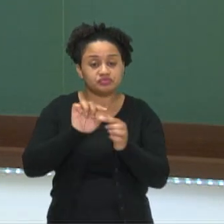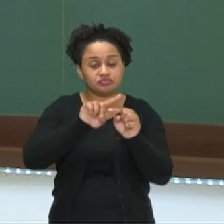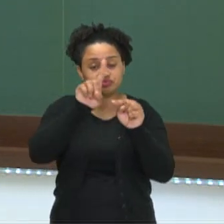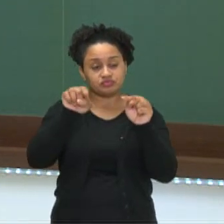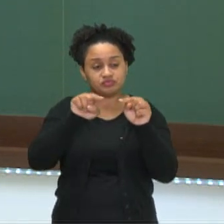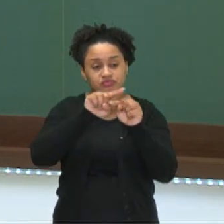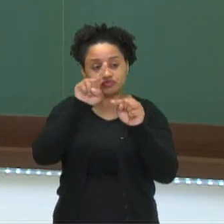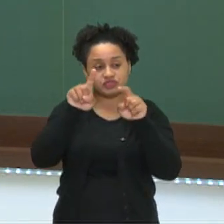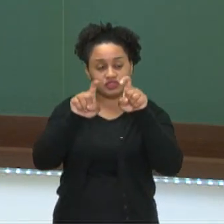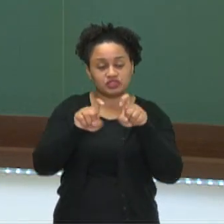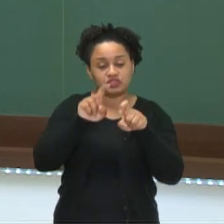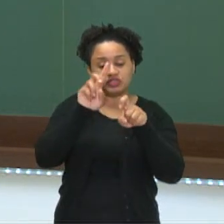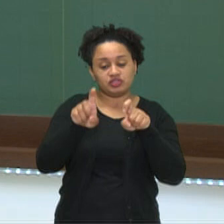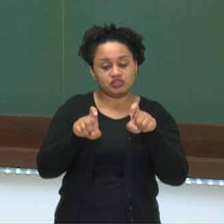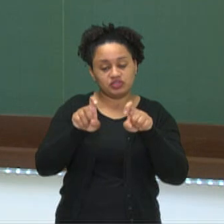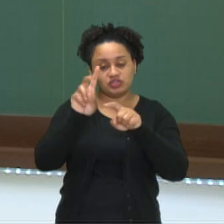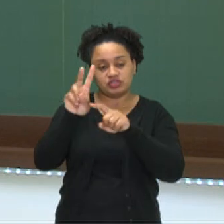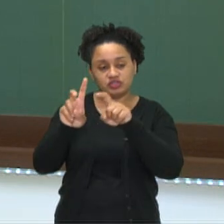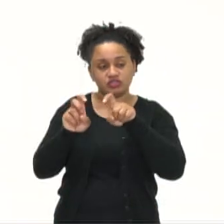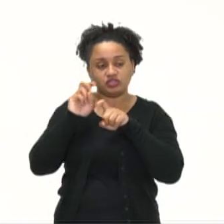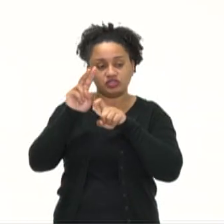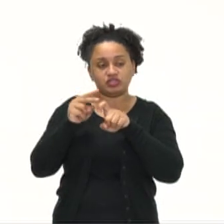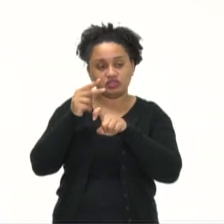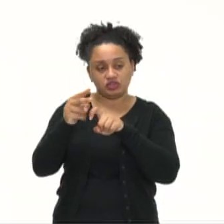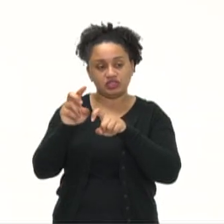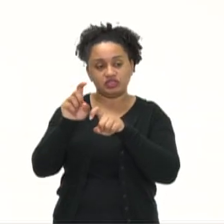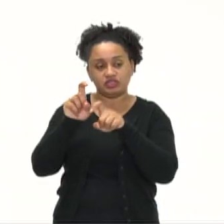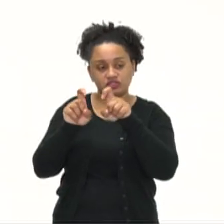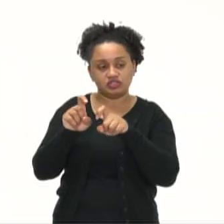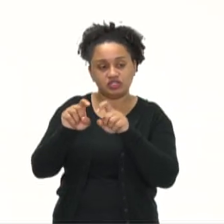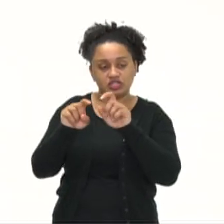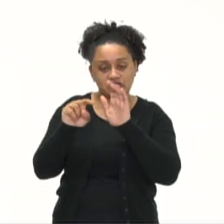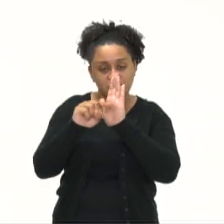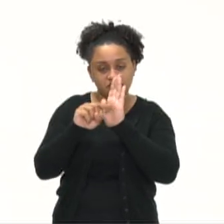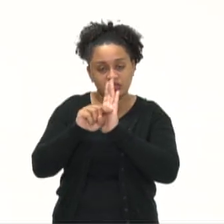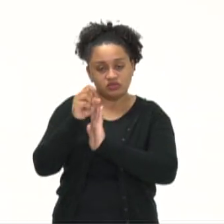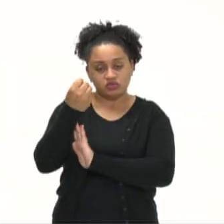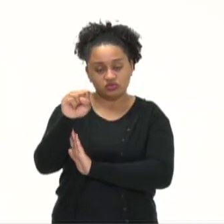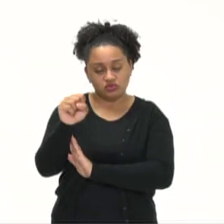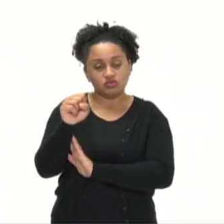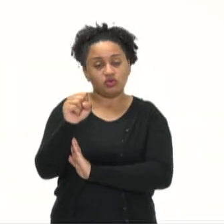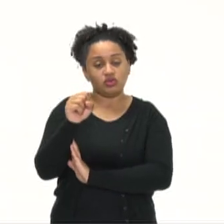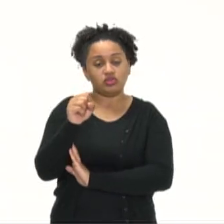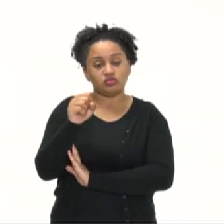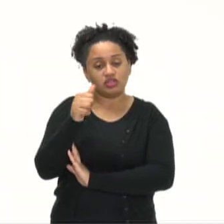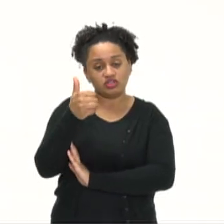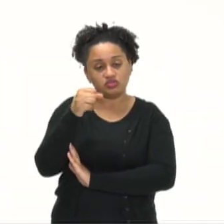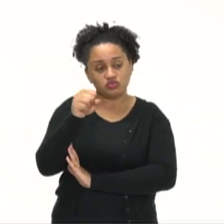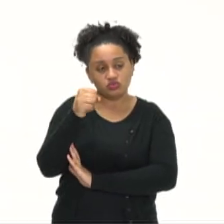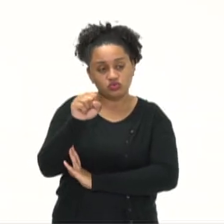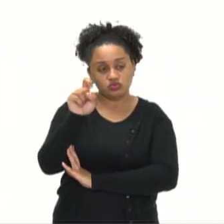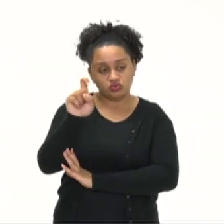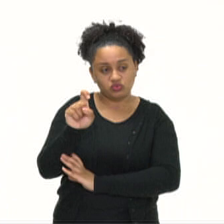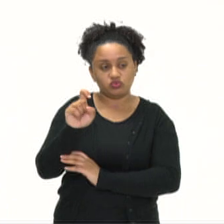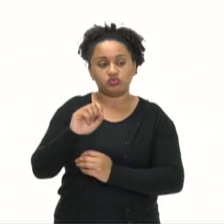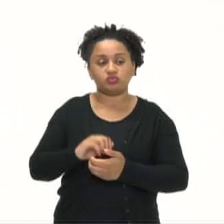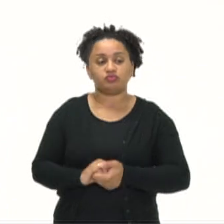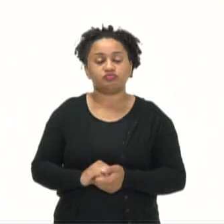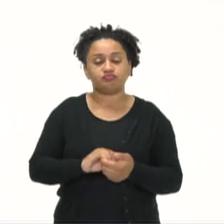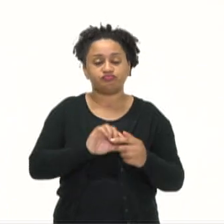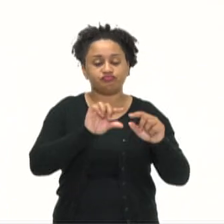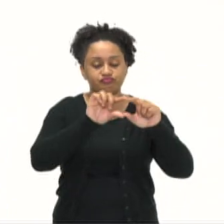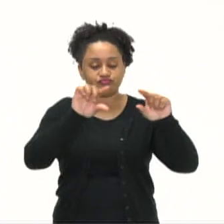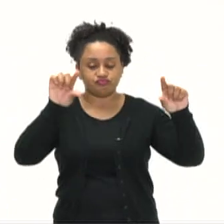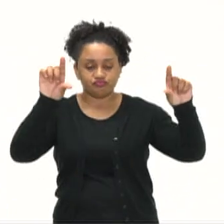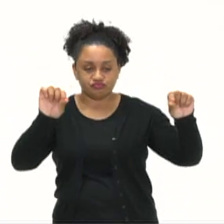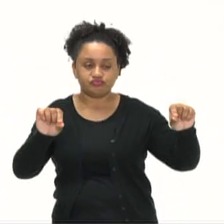vezes x, x ao quadrado. X vezes menos 18, menos 18x. Vou jogar todo mundo no primeiro membro. Então, eu vou ter essa equação do